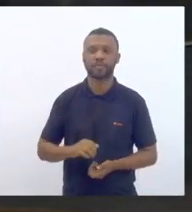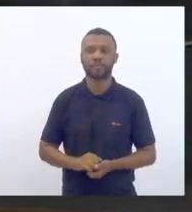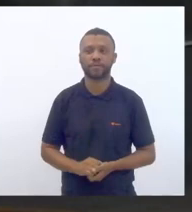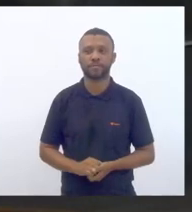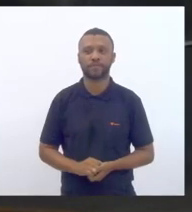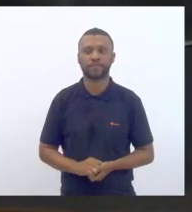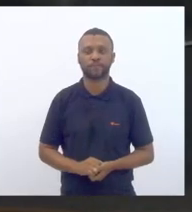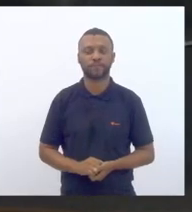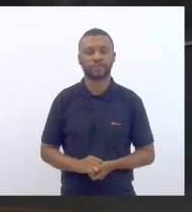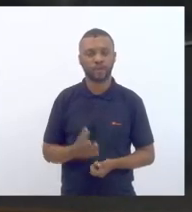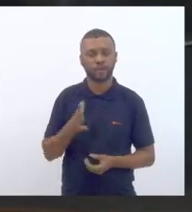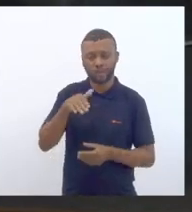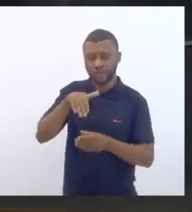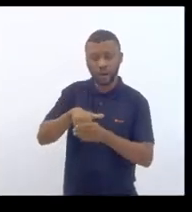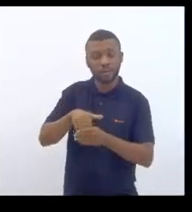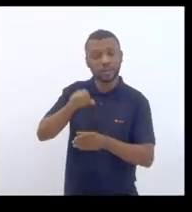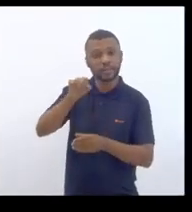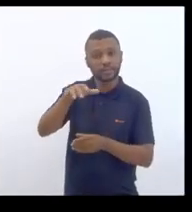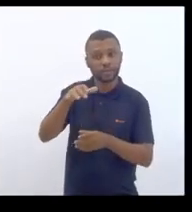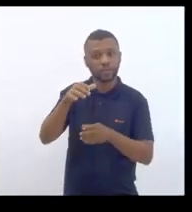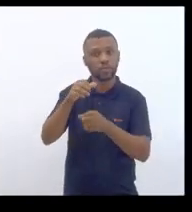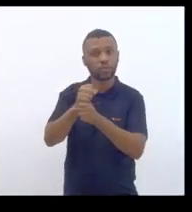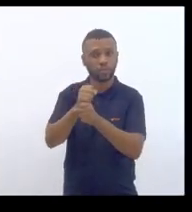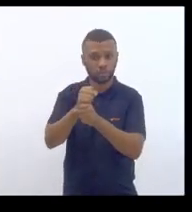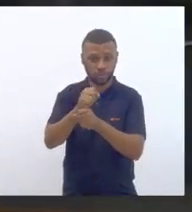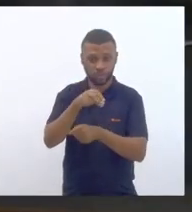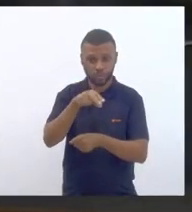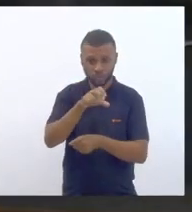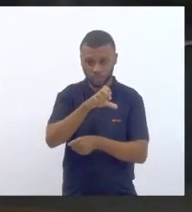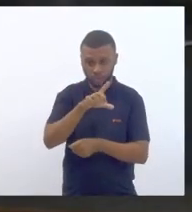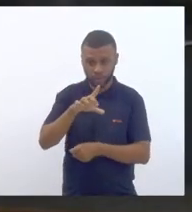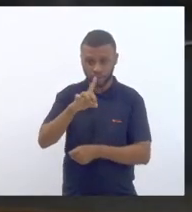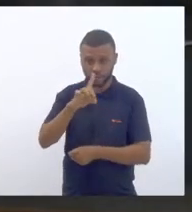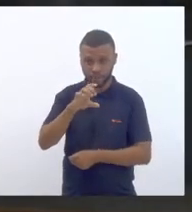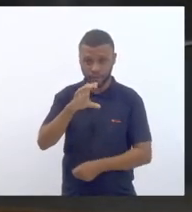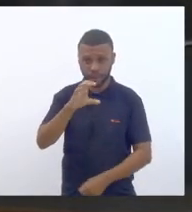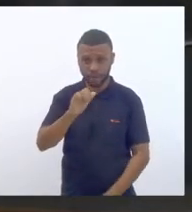Deputado Noel de Carvalho. Noel de Carvalho vota sim, 31.